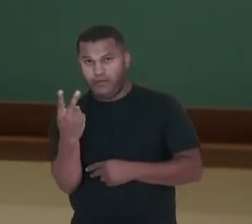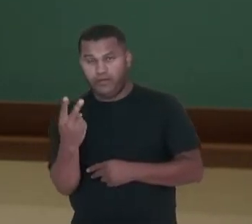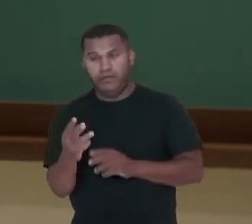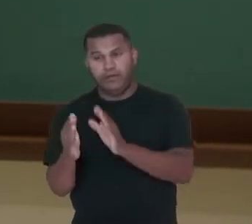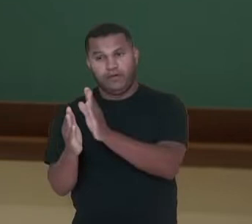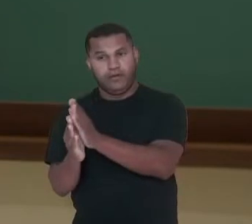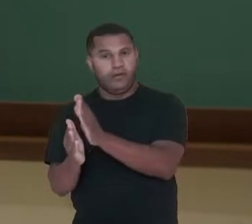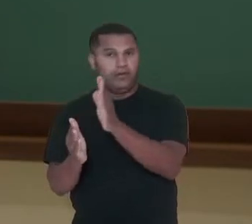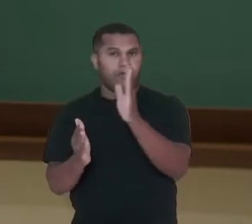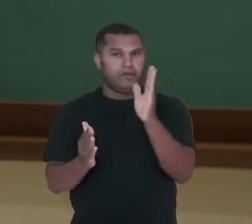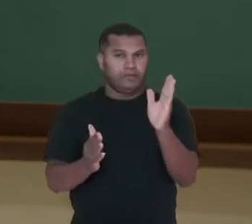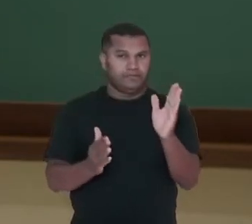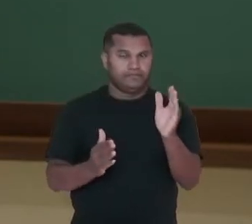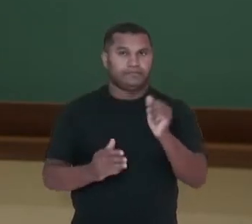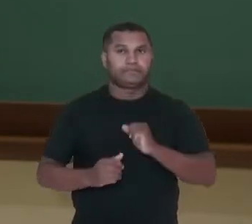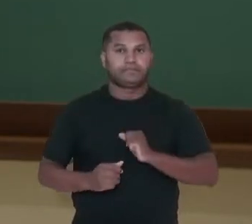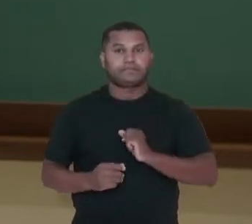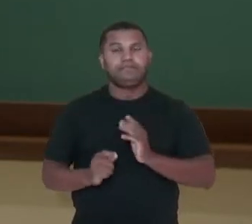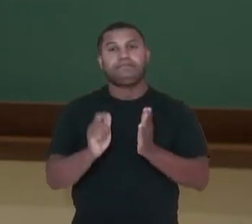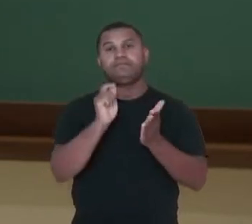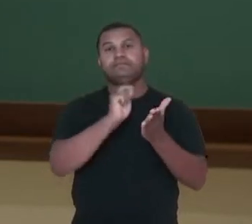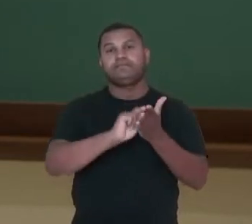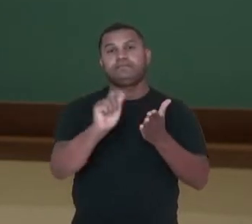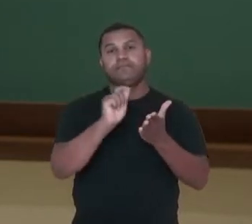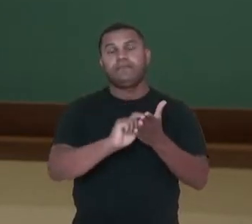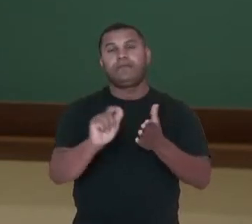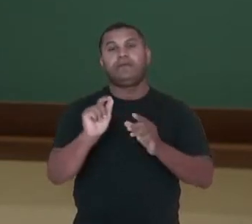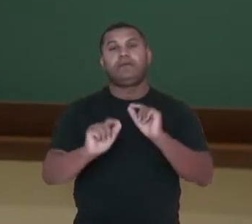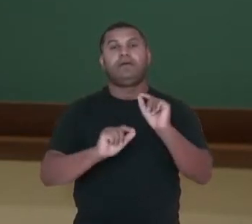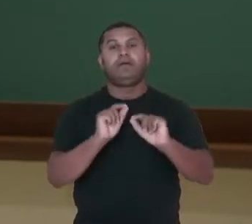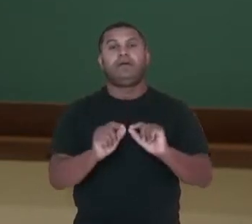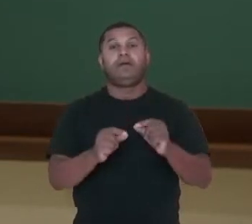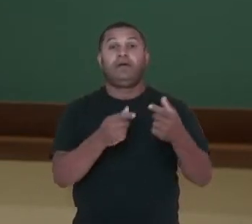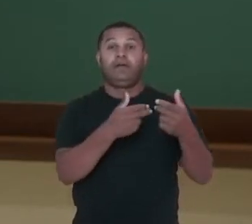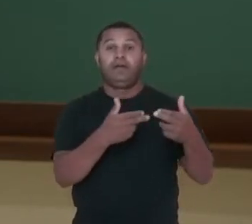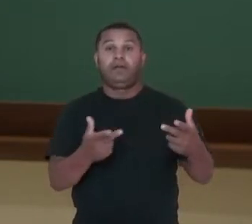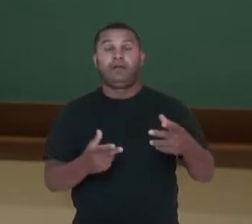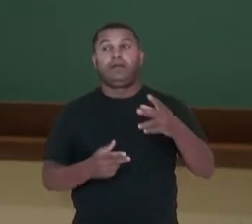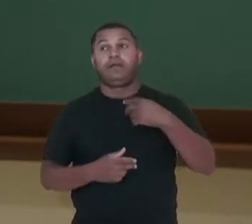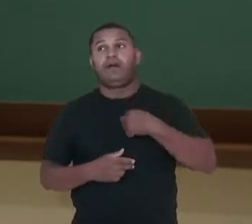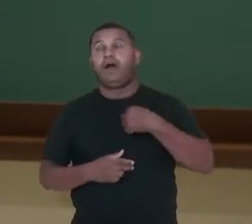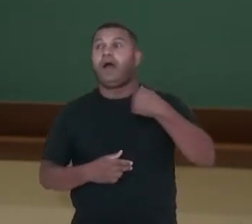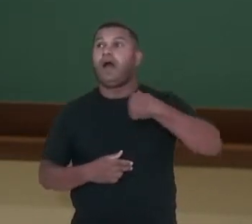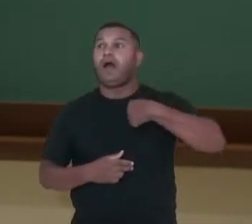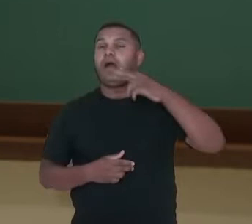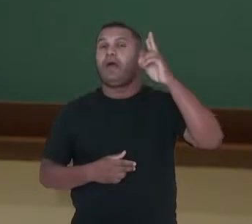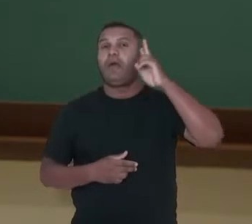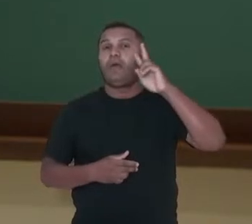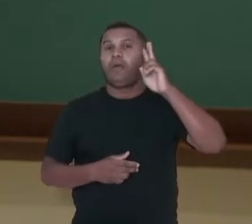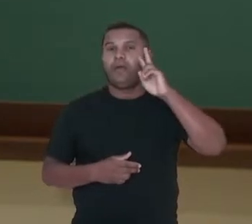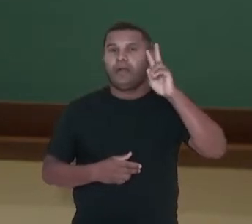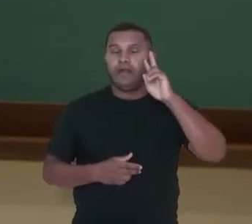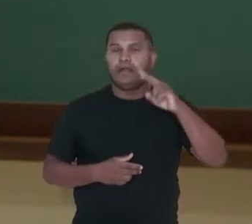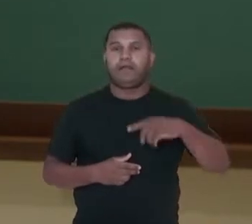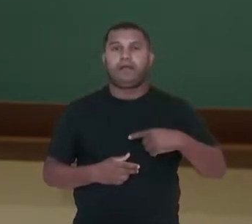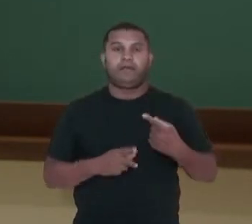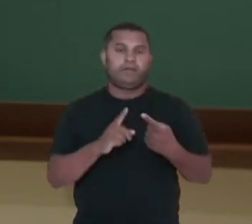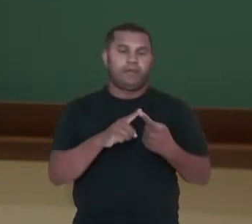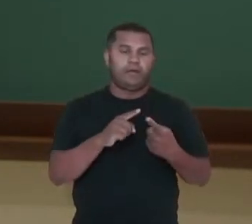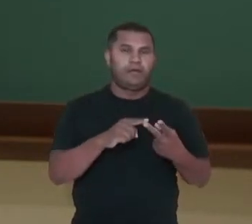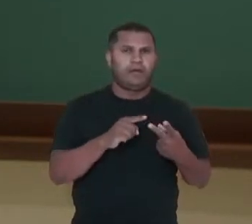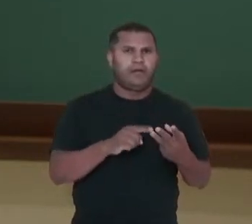lado, você já registra aquilo que você se recorda. O mínimo que seja,